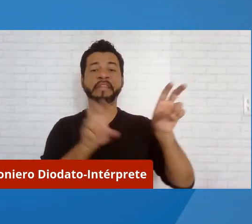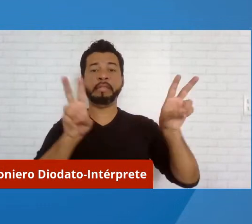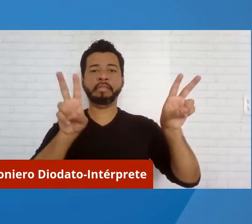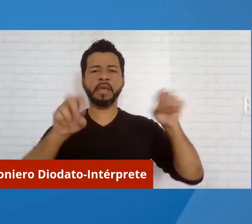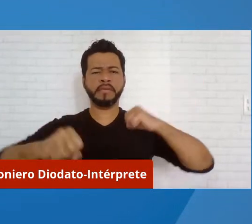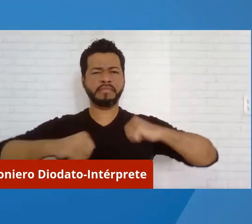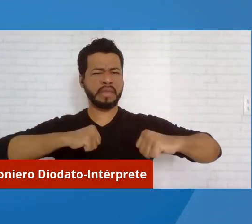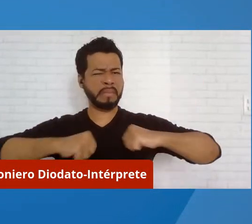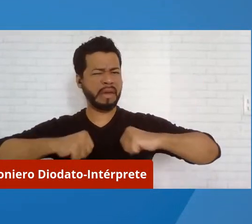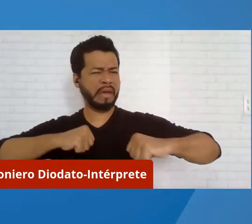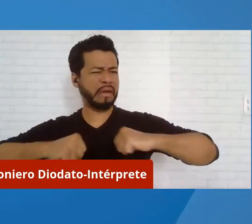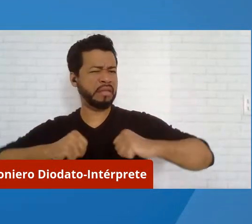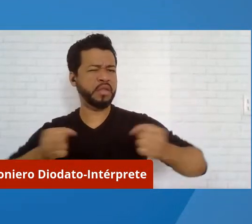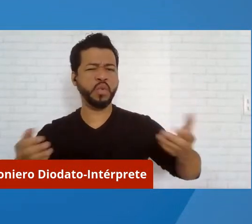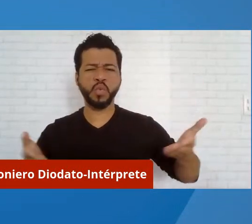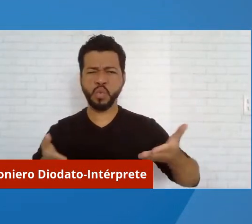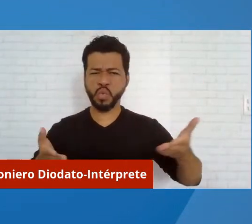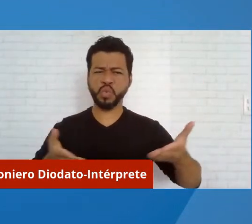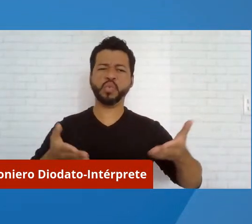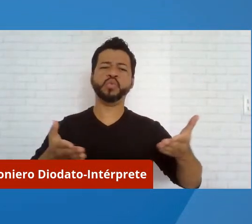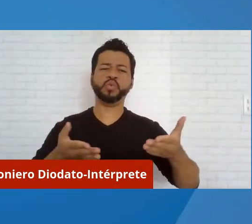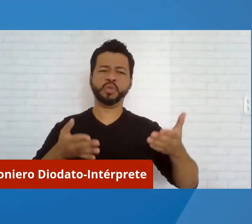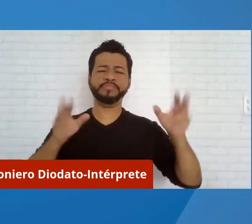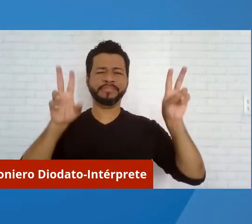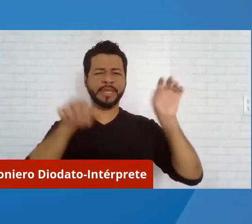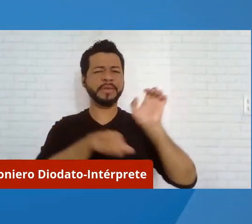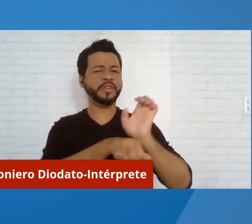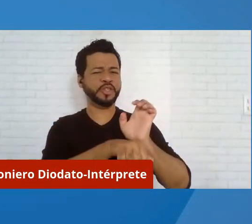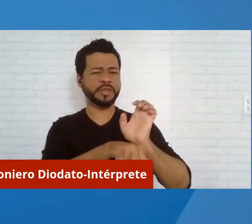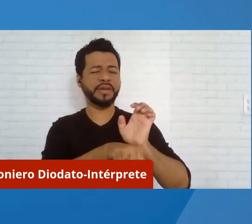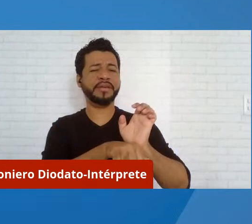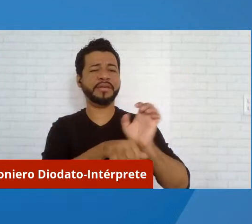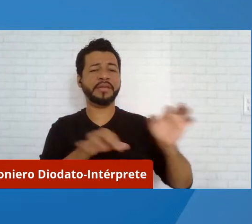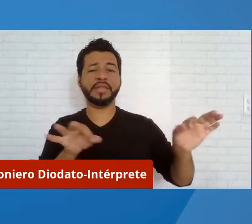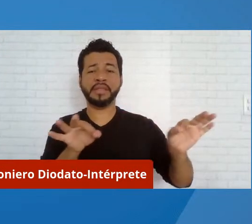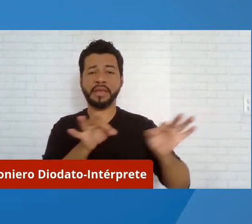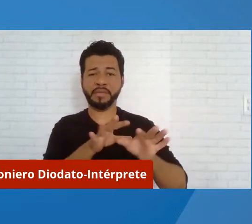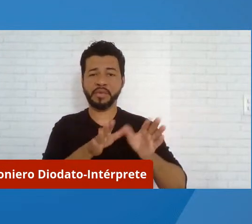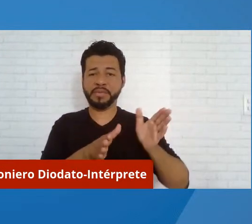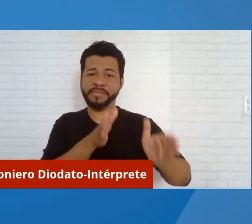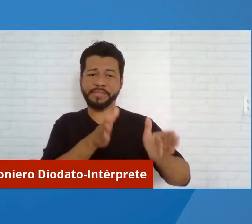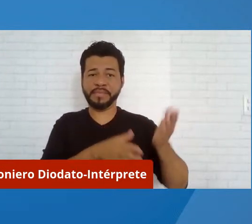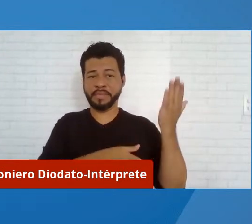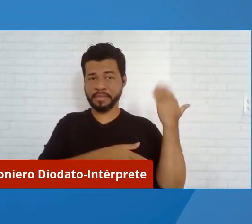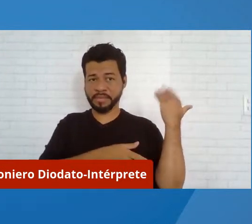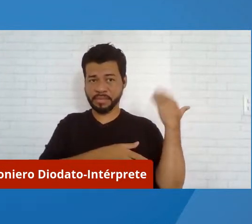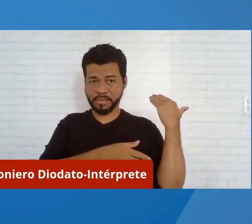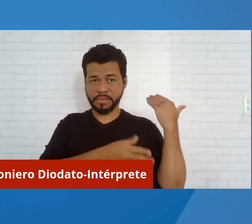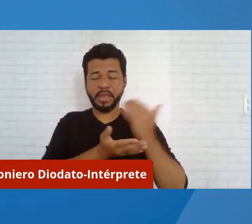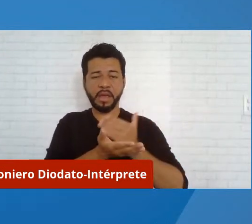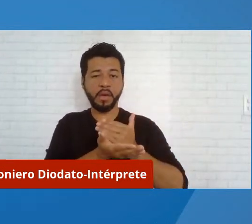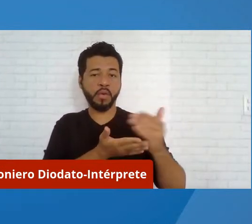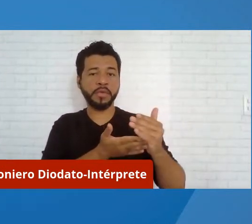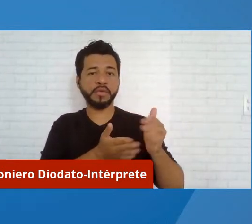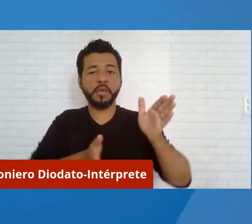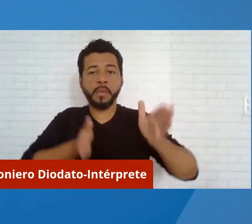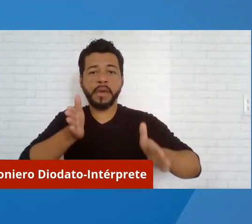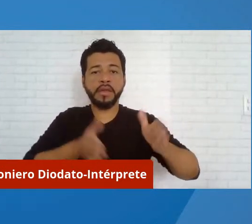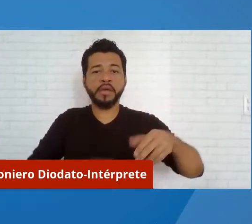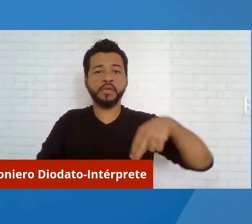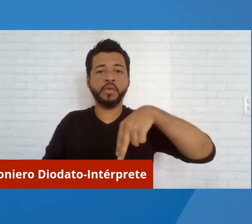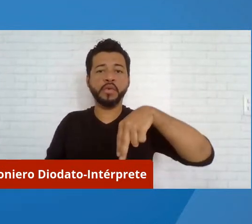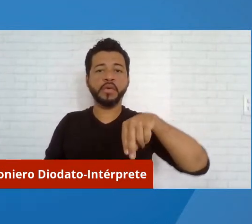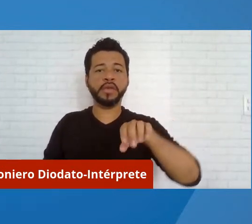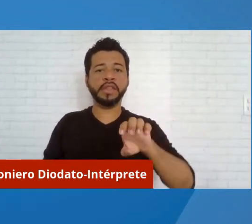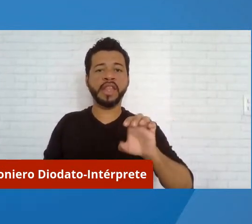contemporâneos. Quando terminou o período histórico anterior, começou a era neoliberal,